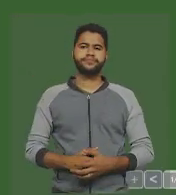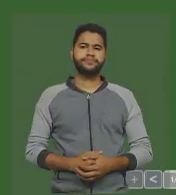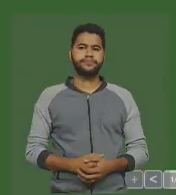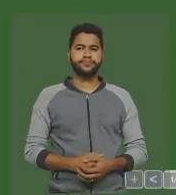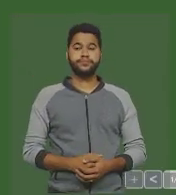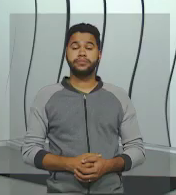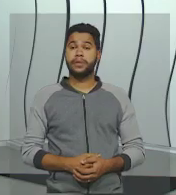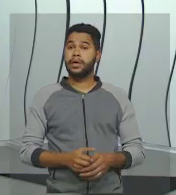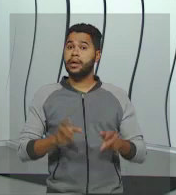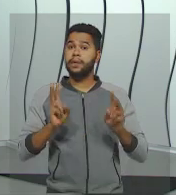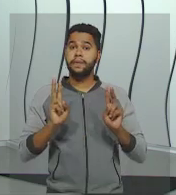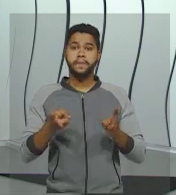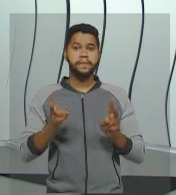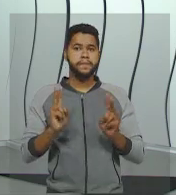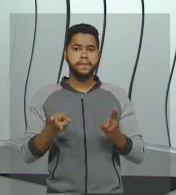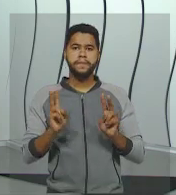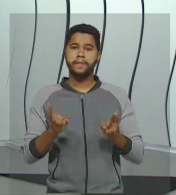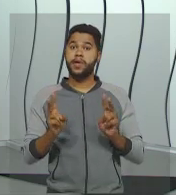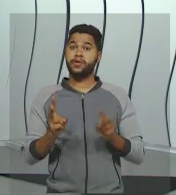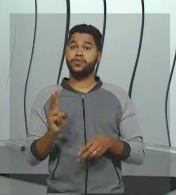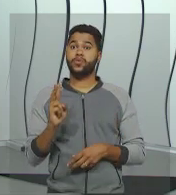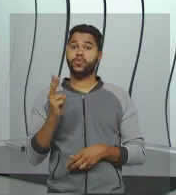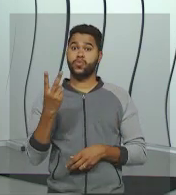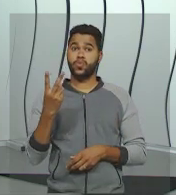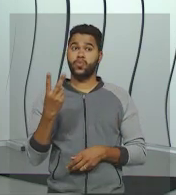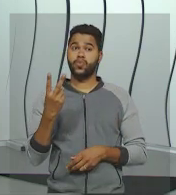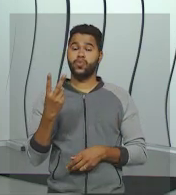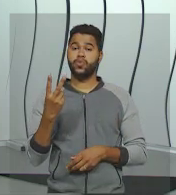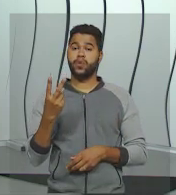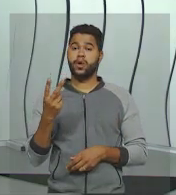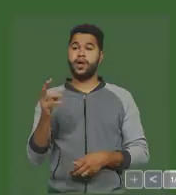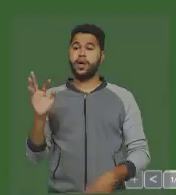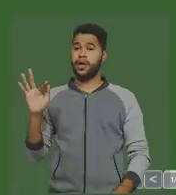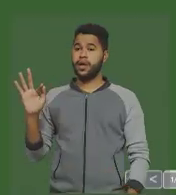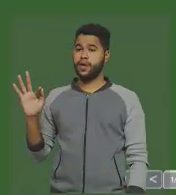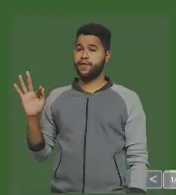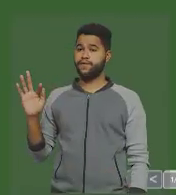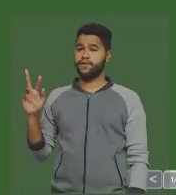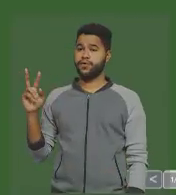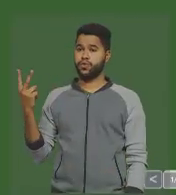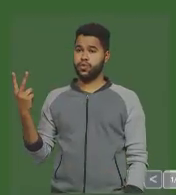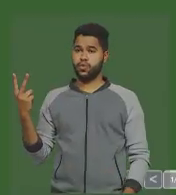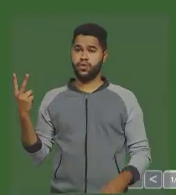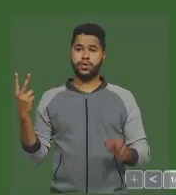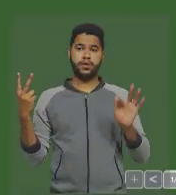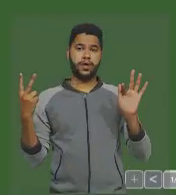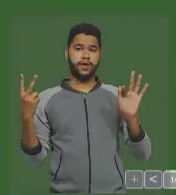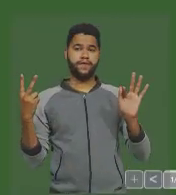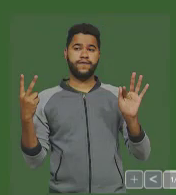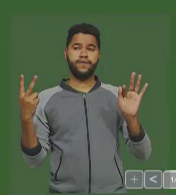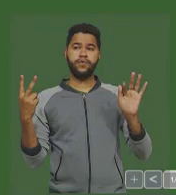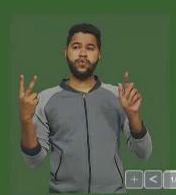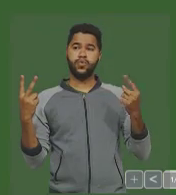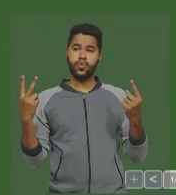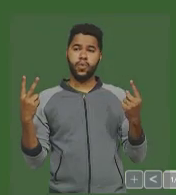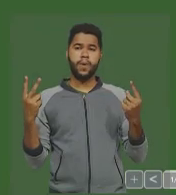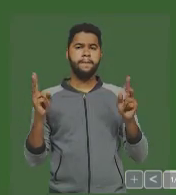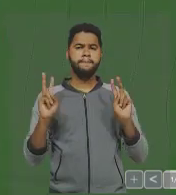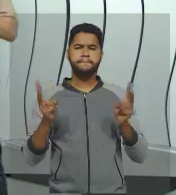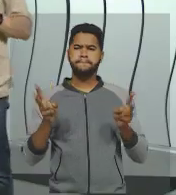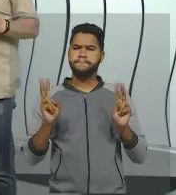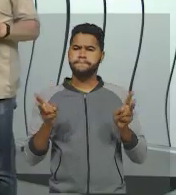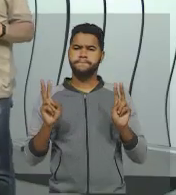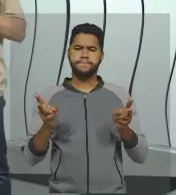São as mesmas duas forças, F1 e F2, com a mesma